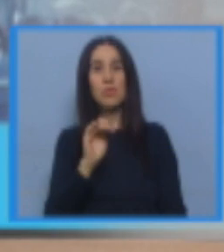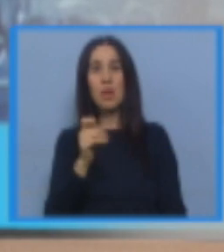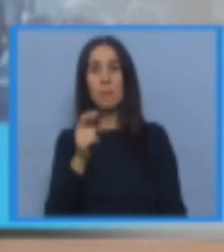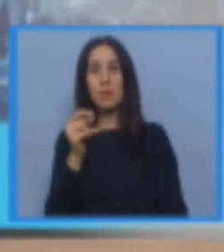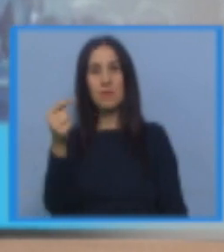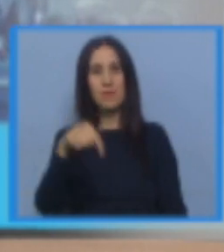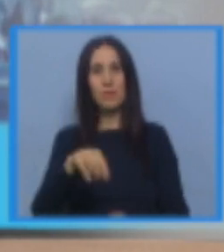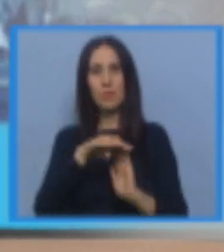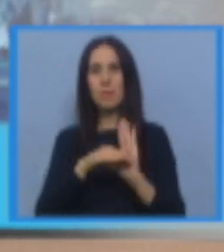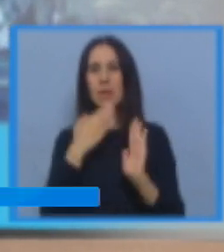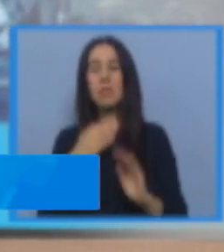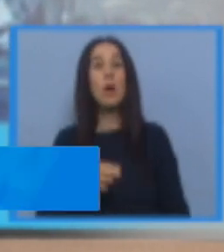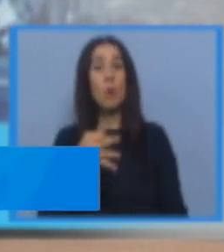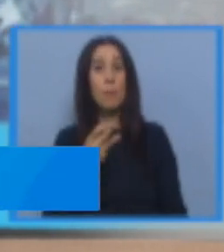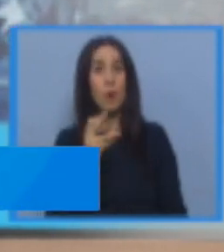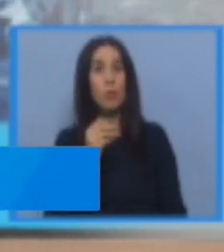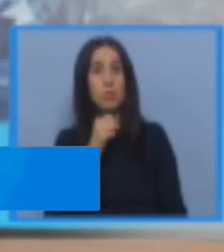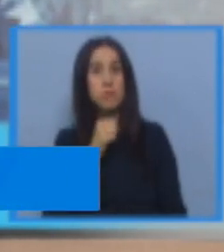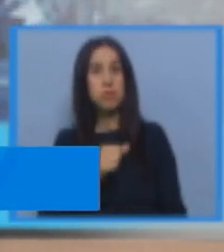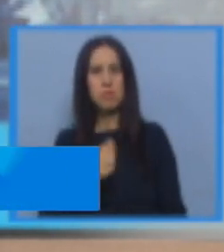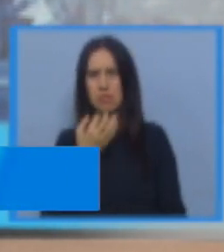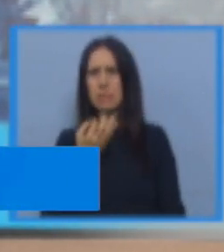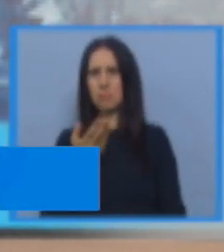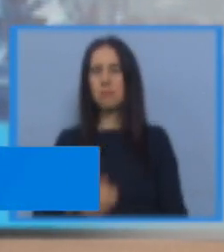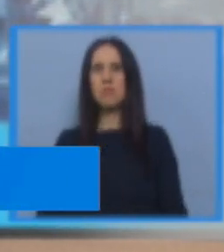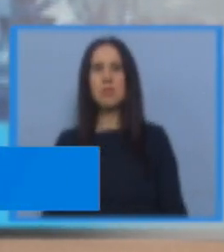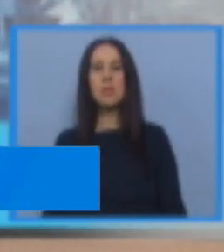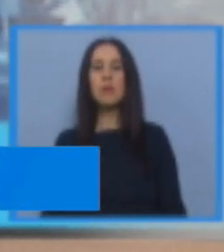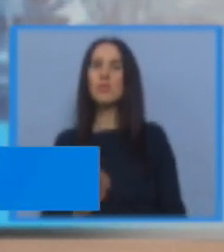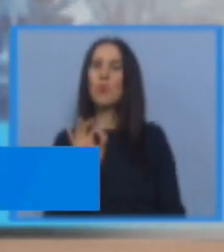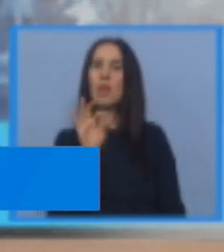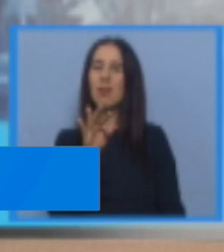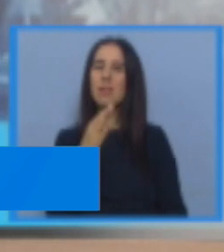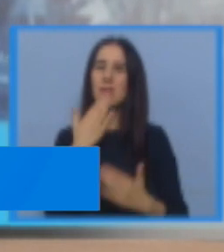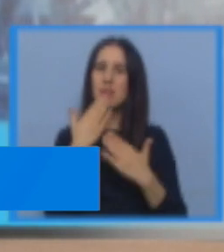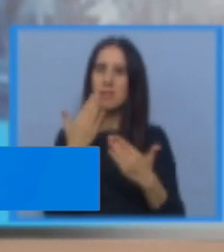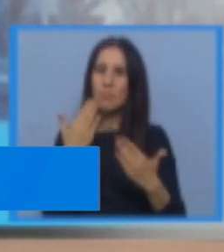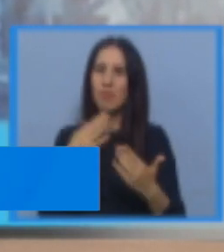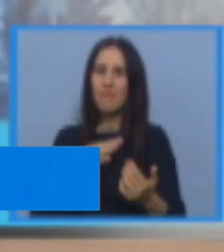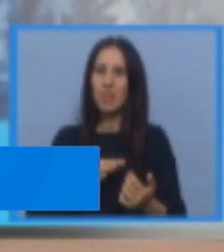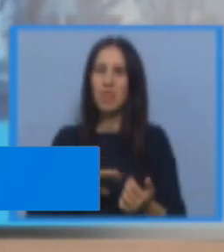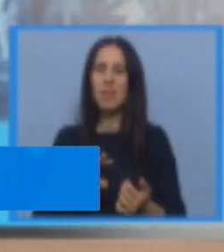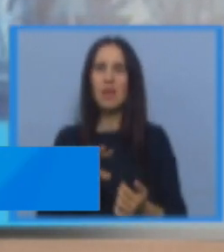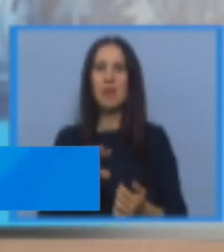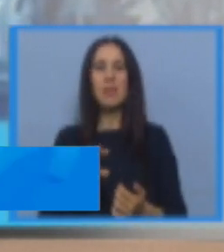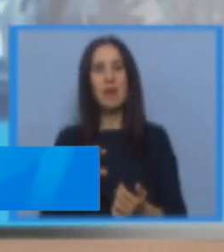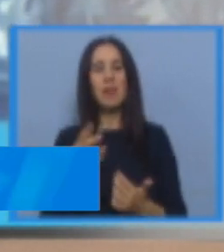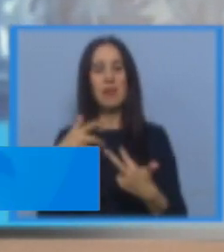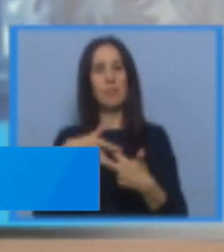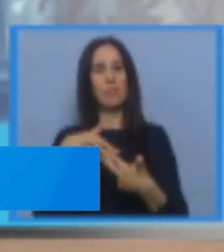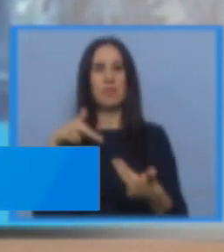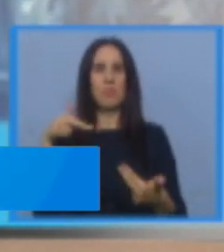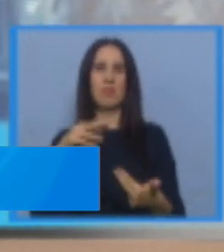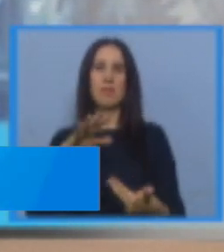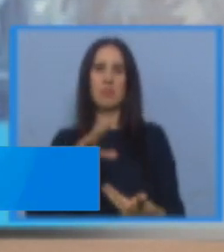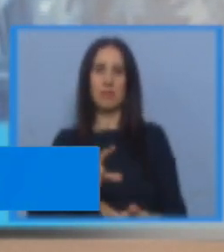programa. Pois, se o Paulo me dá licença, só queria deixar uma nota de agradecimento à Câmara Municipal